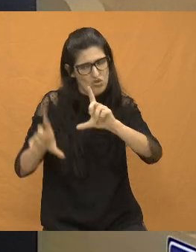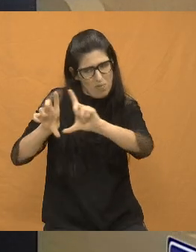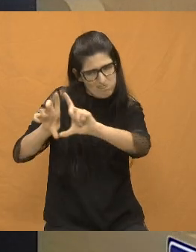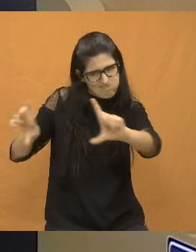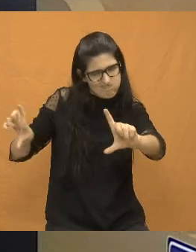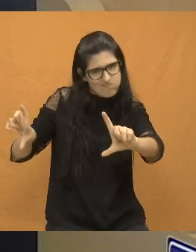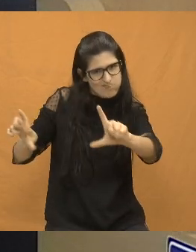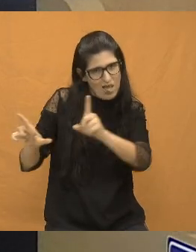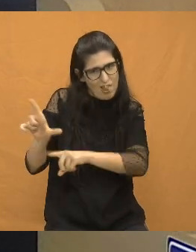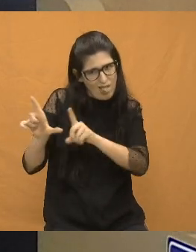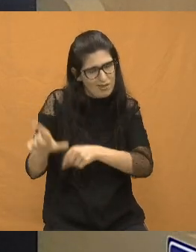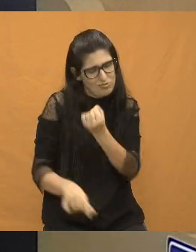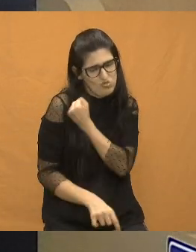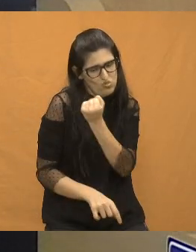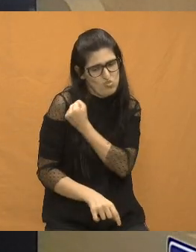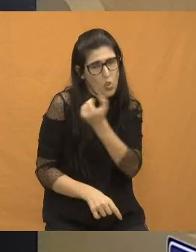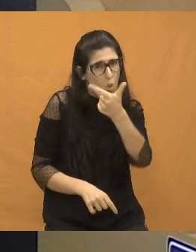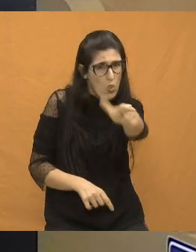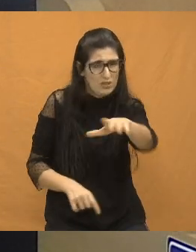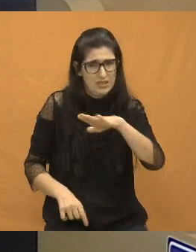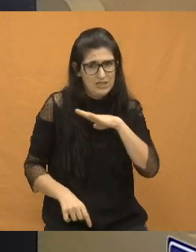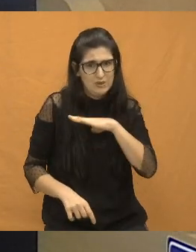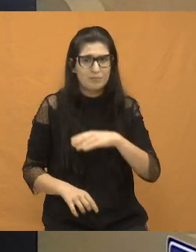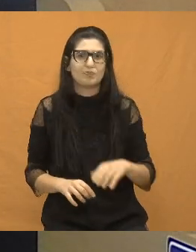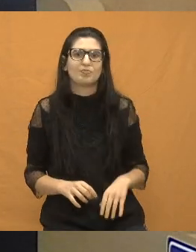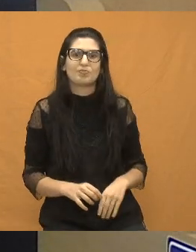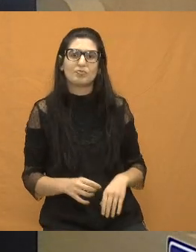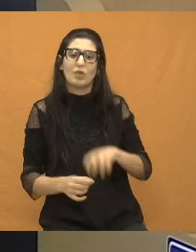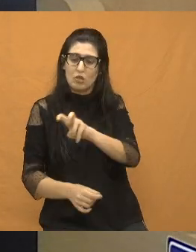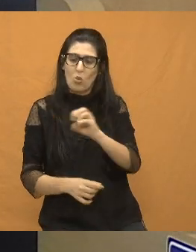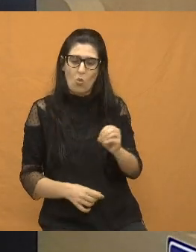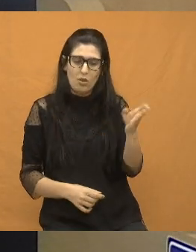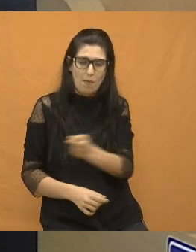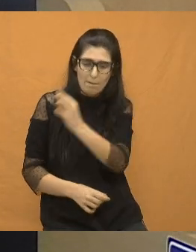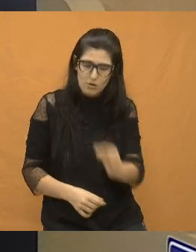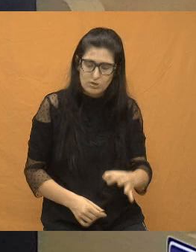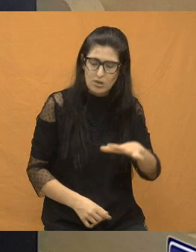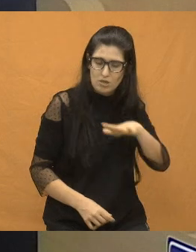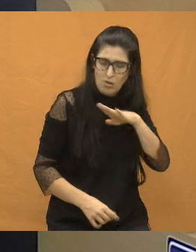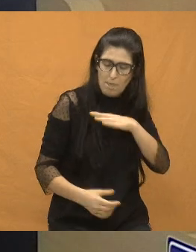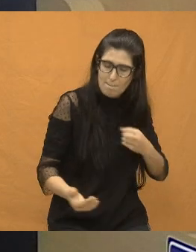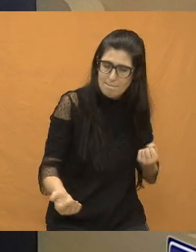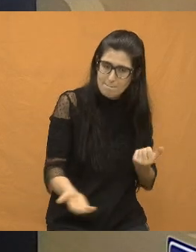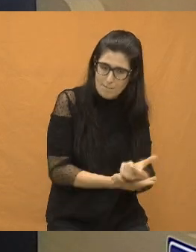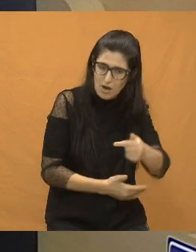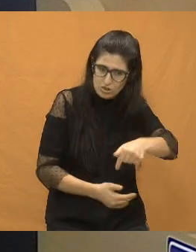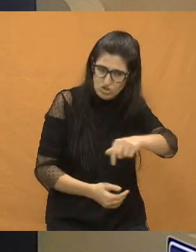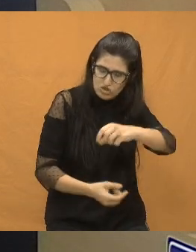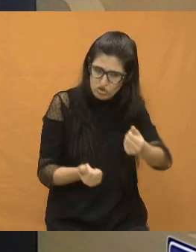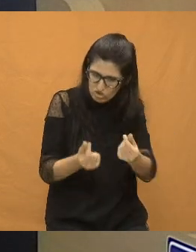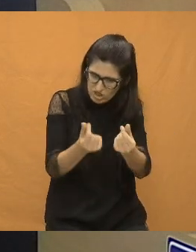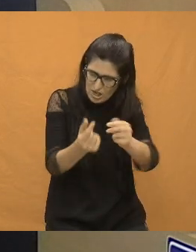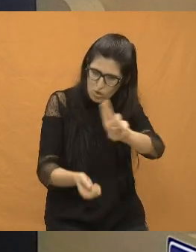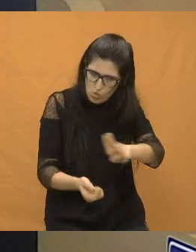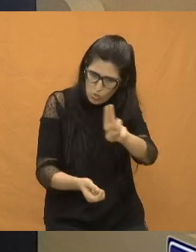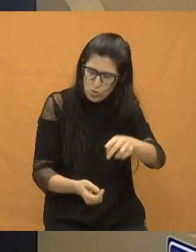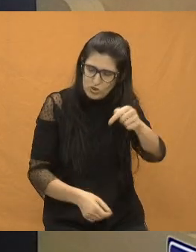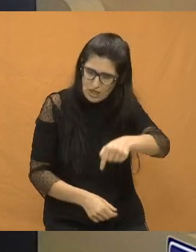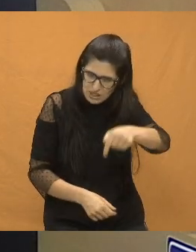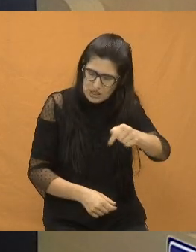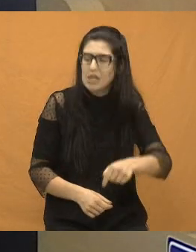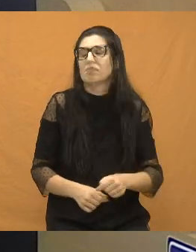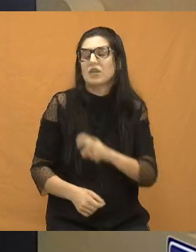também. Então, era uma receita estadual, 50% nosso, 50% do Estado, e dependemos da demanda de aquisições de veículos